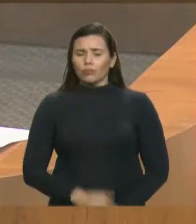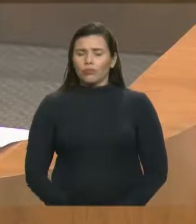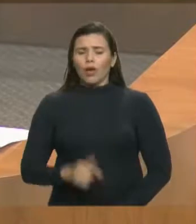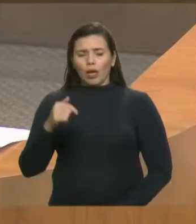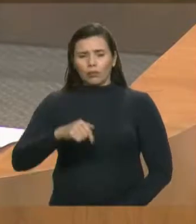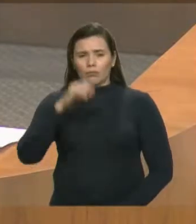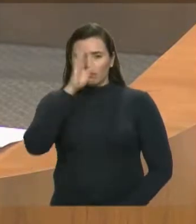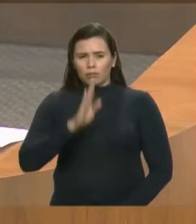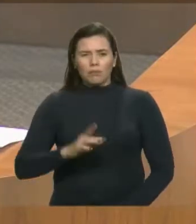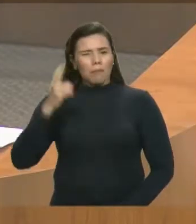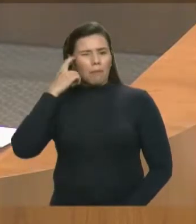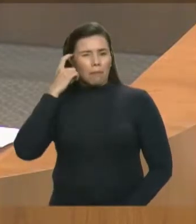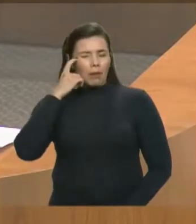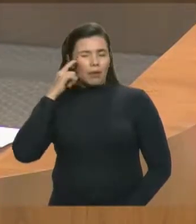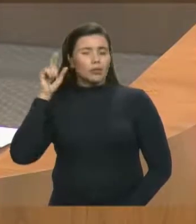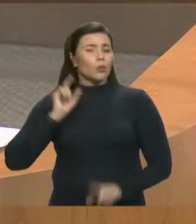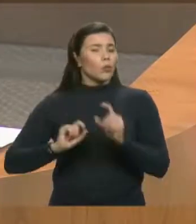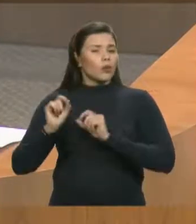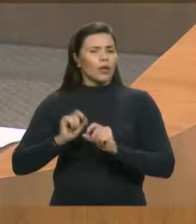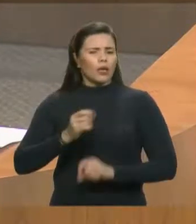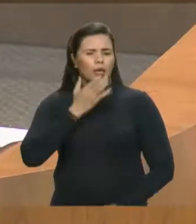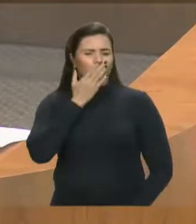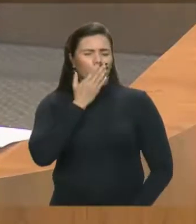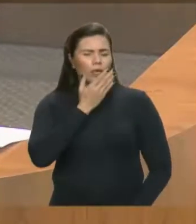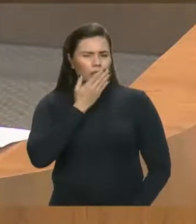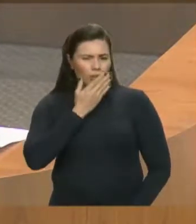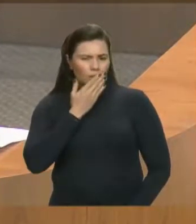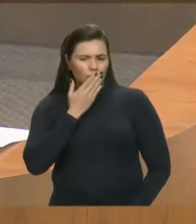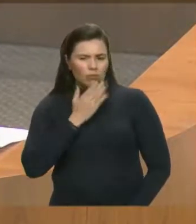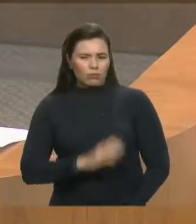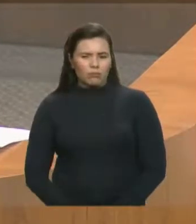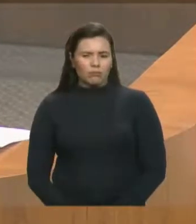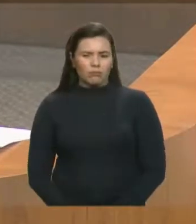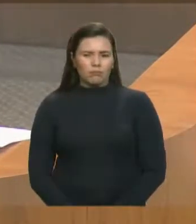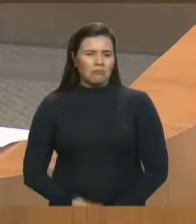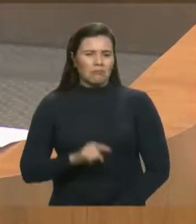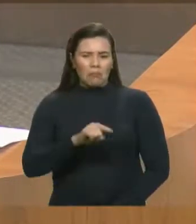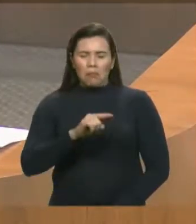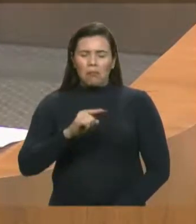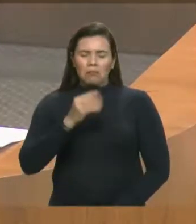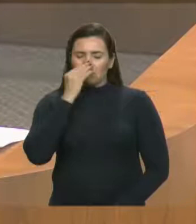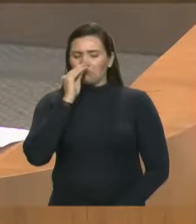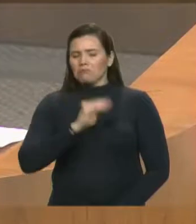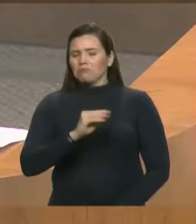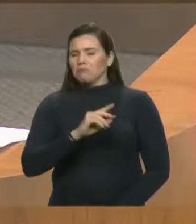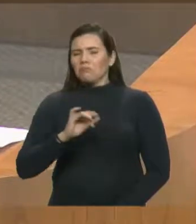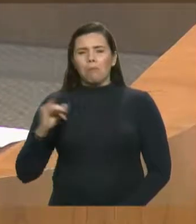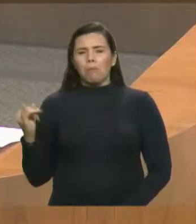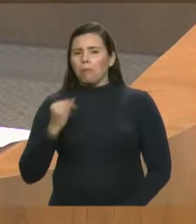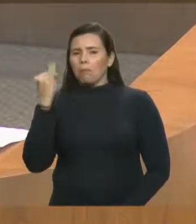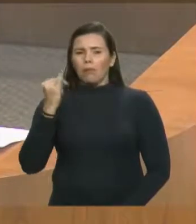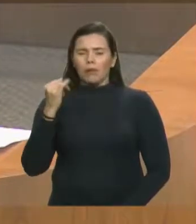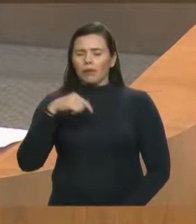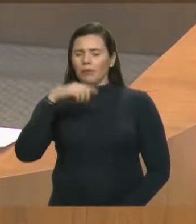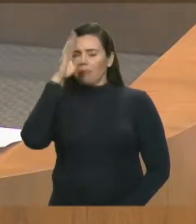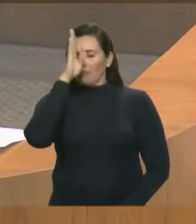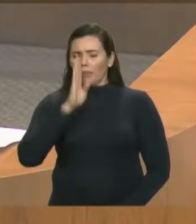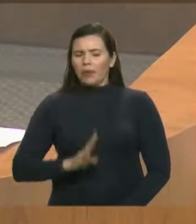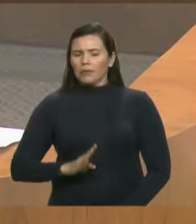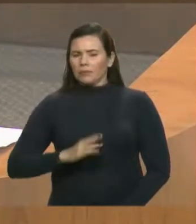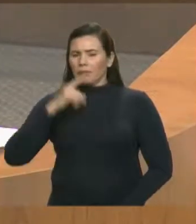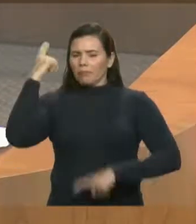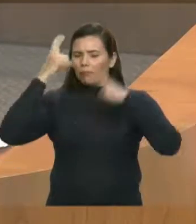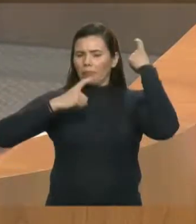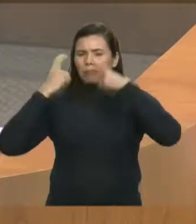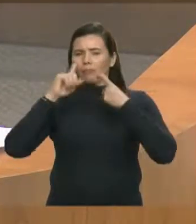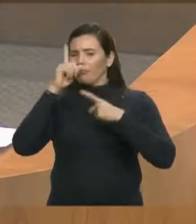acha que o índio não é um problema que o país tenha que se debater.